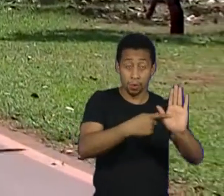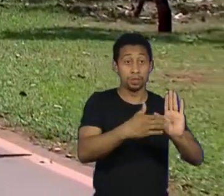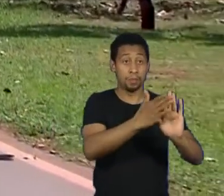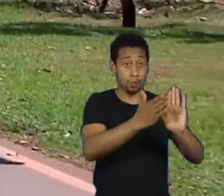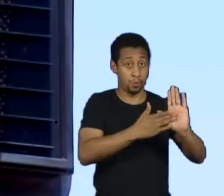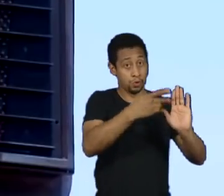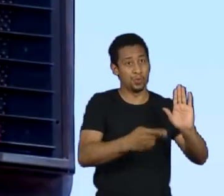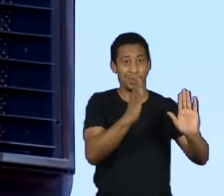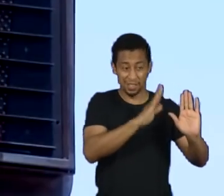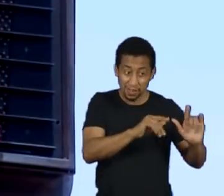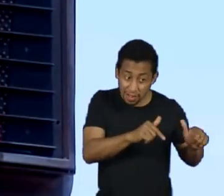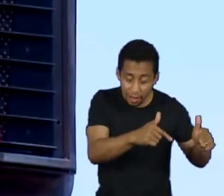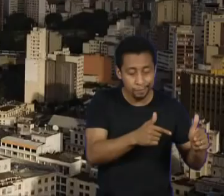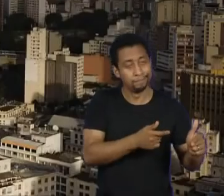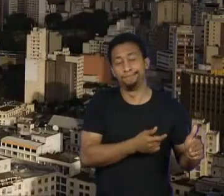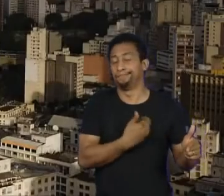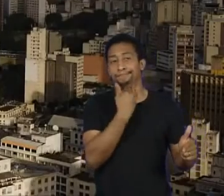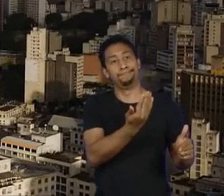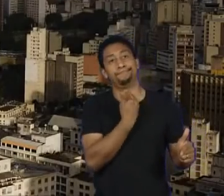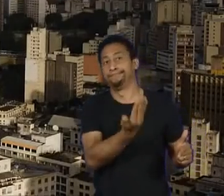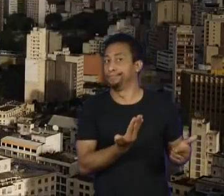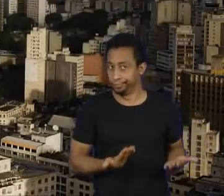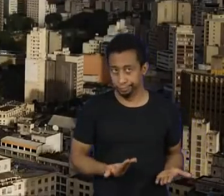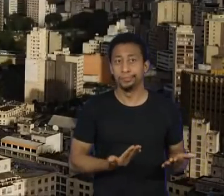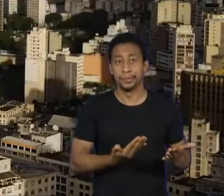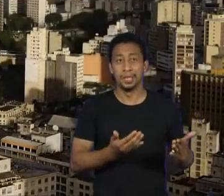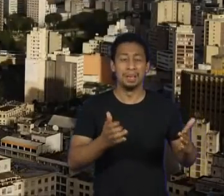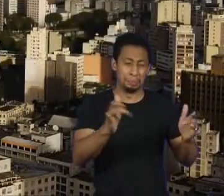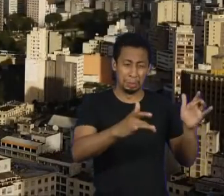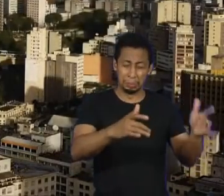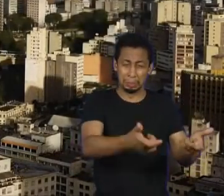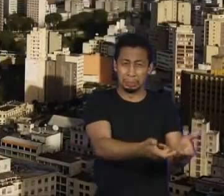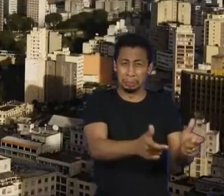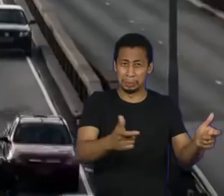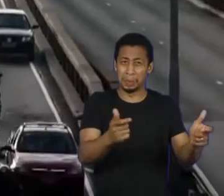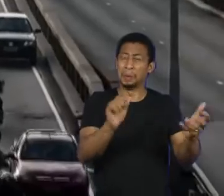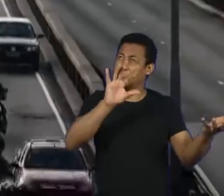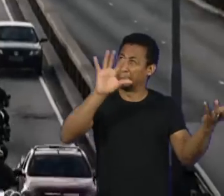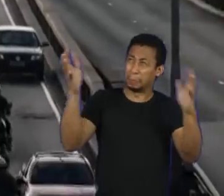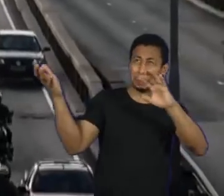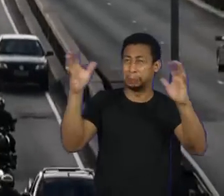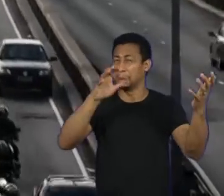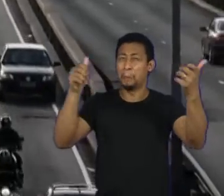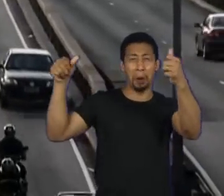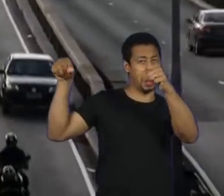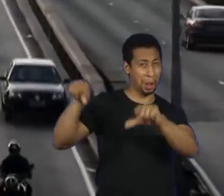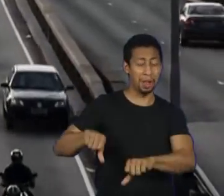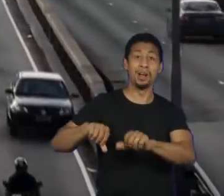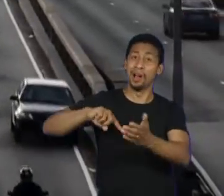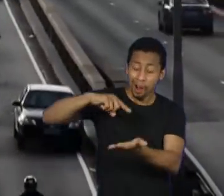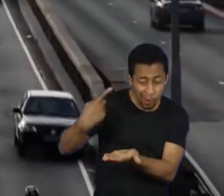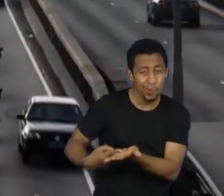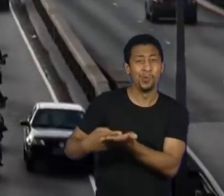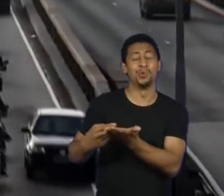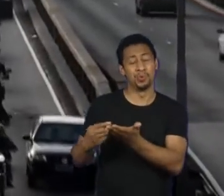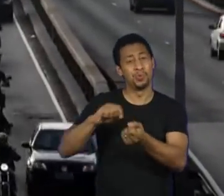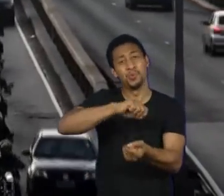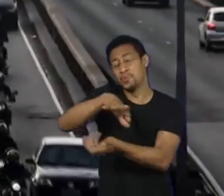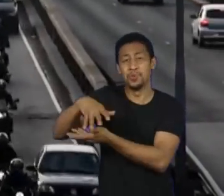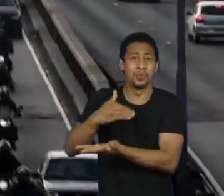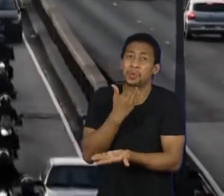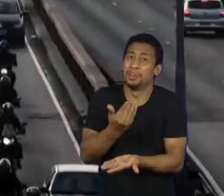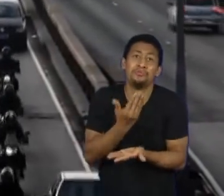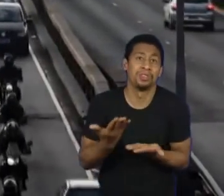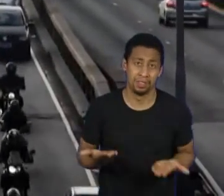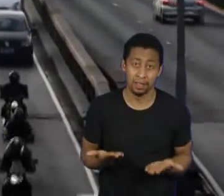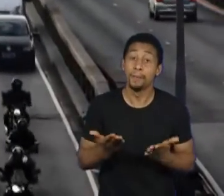é insuficiente e provoca o dobro do aquecimento previsto em acordo internacional. Segundo o estudo,